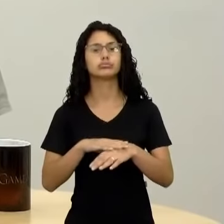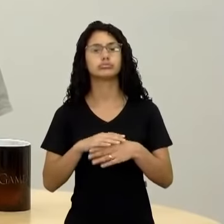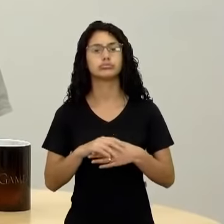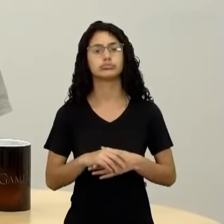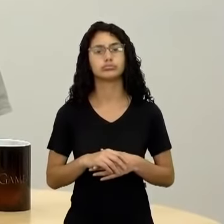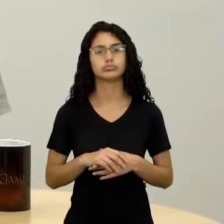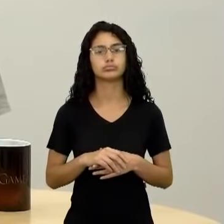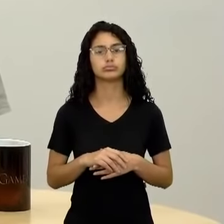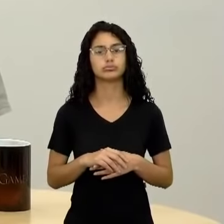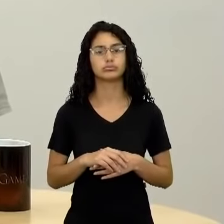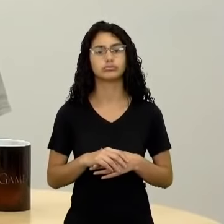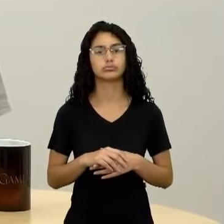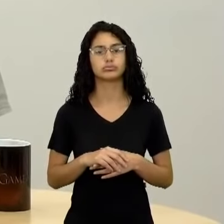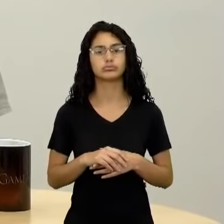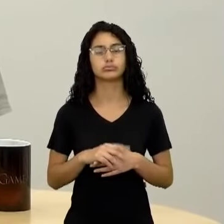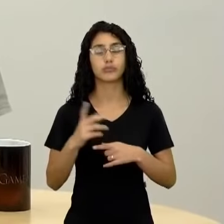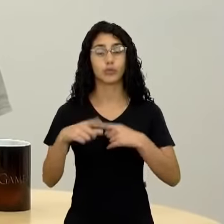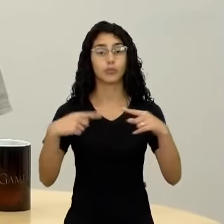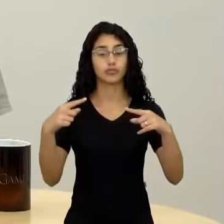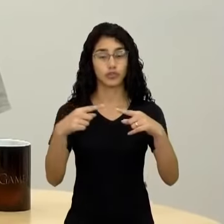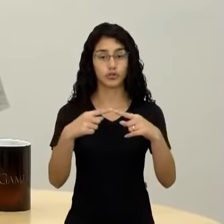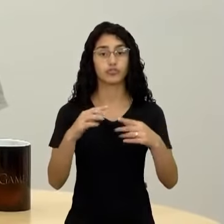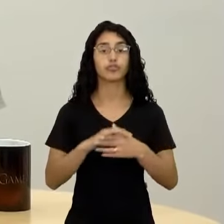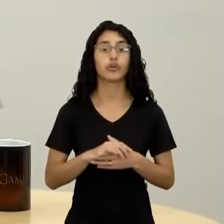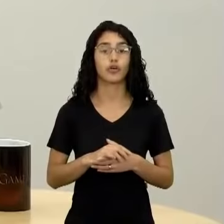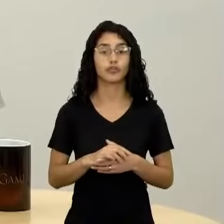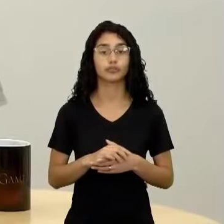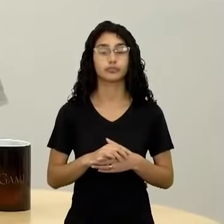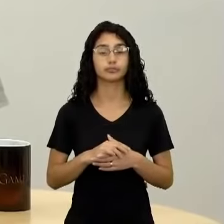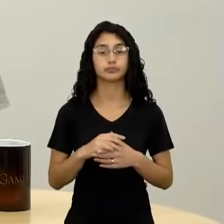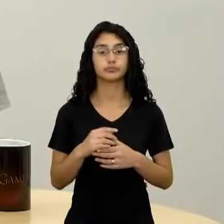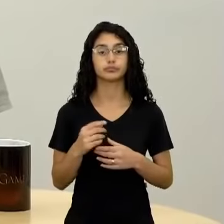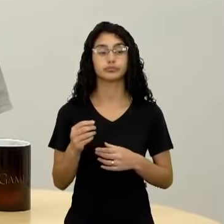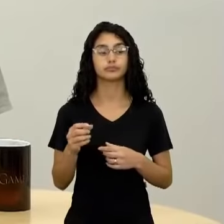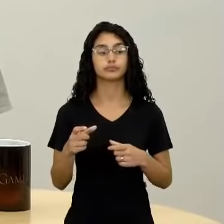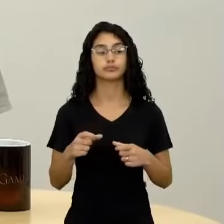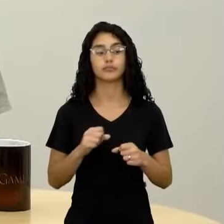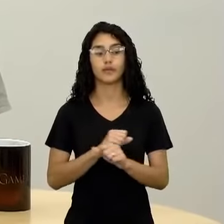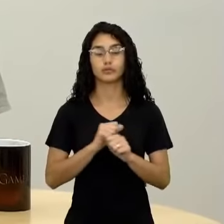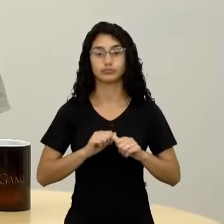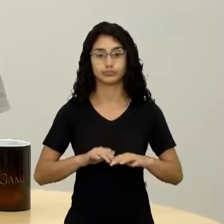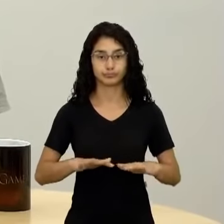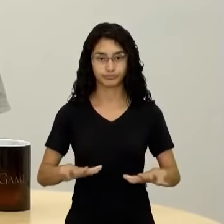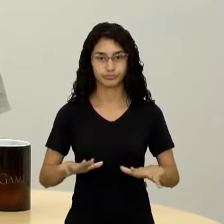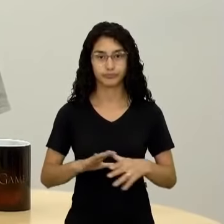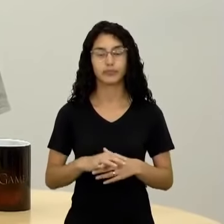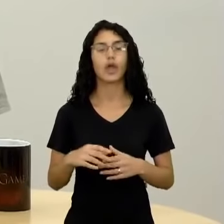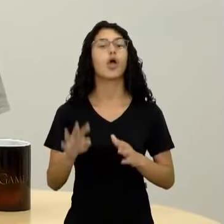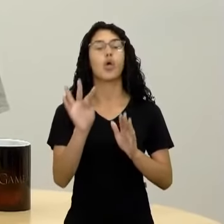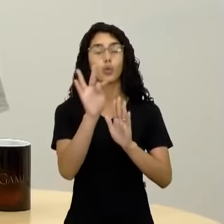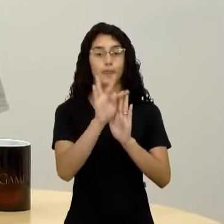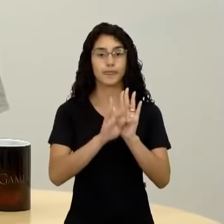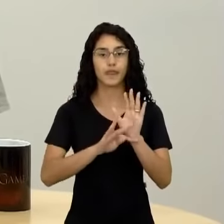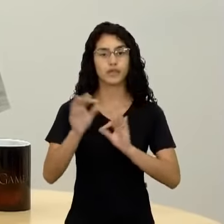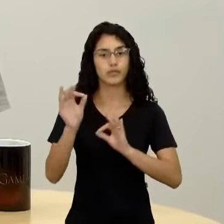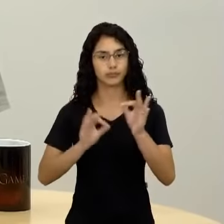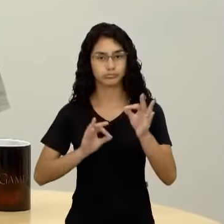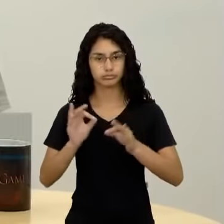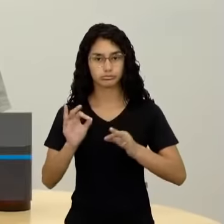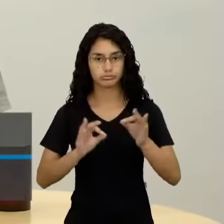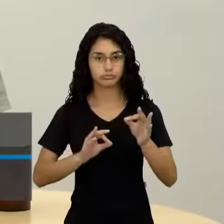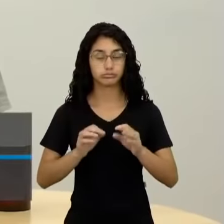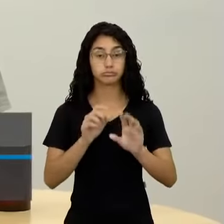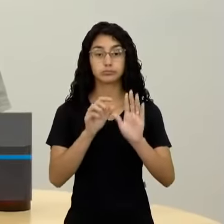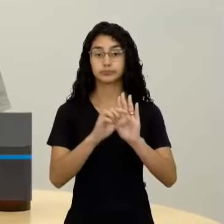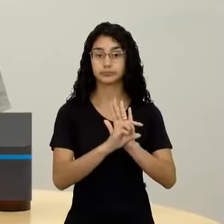intenções até os meios de produção circulação e recepção que isso é importante é o texto ele é projetado pelo autor